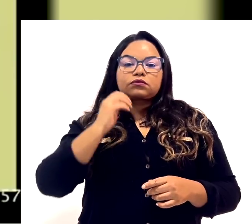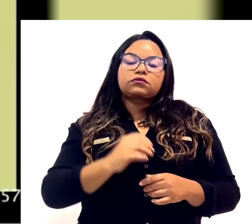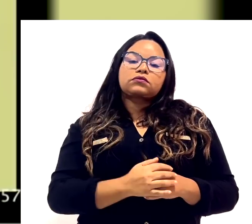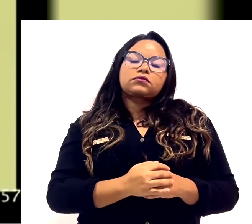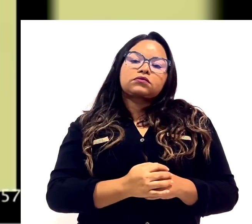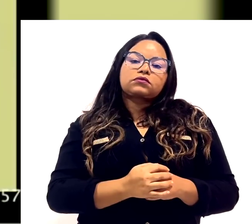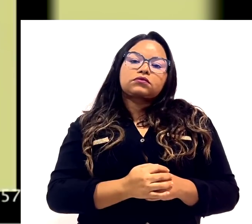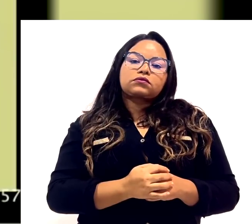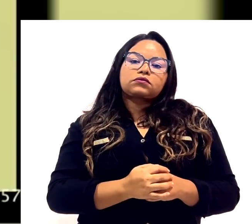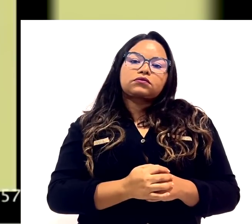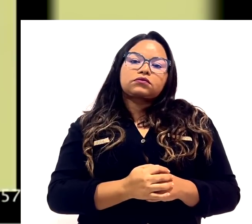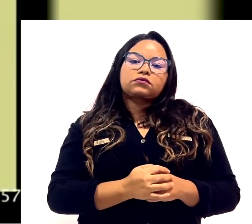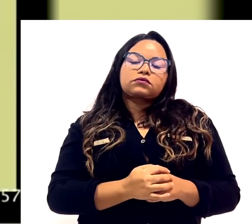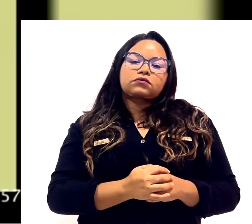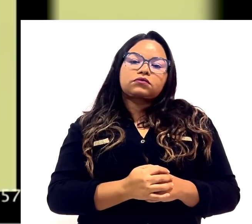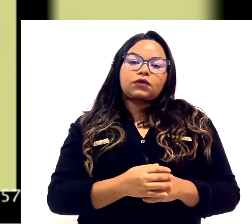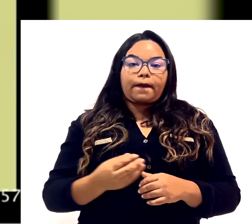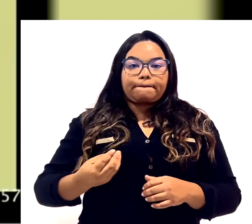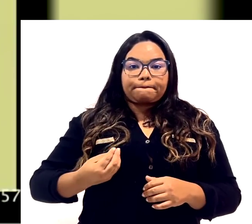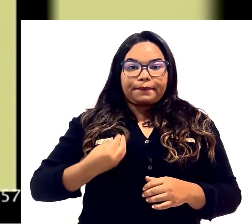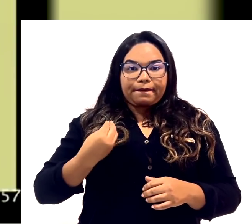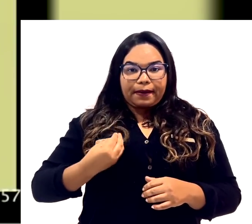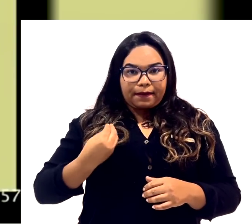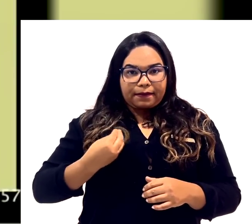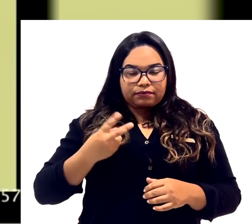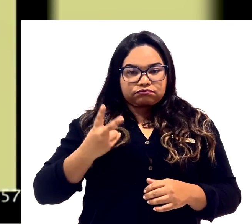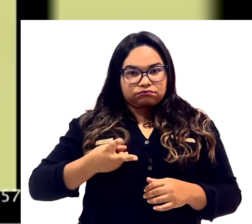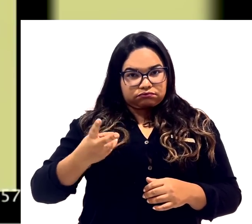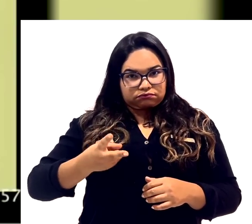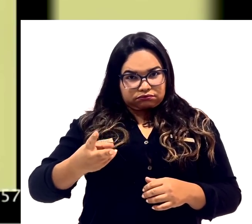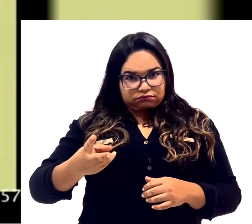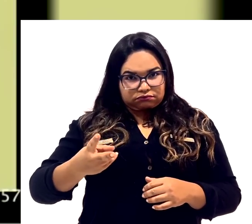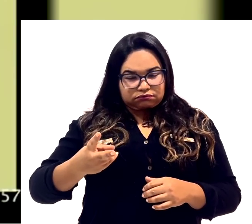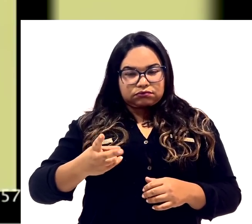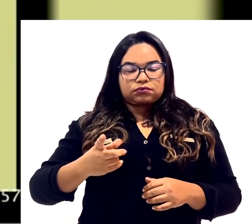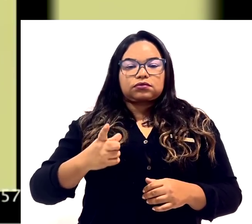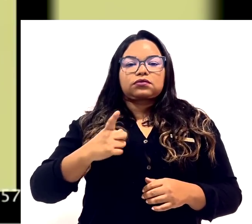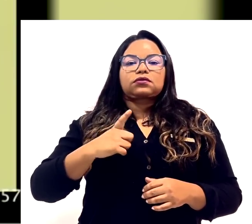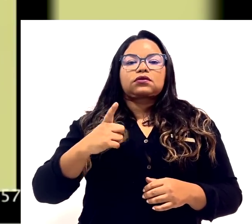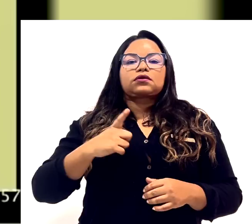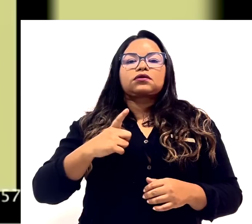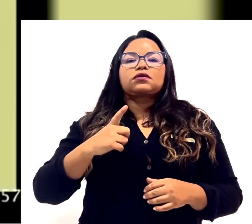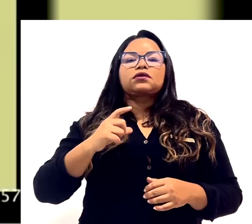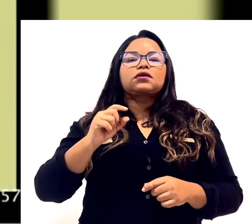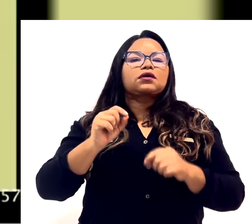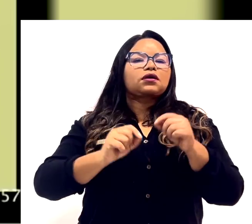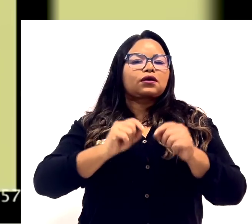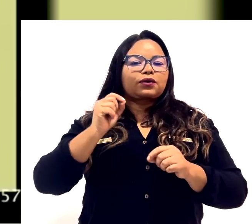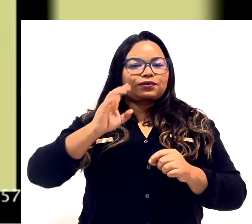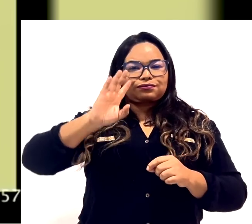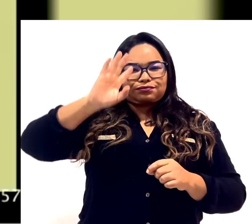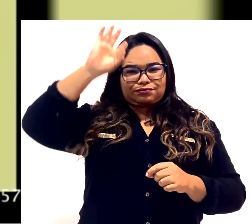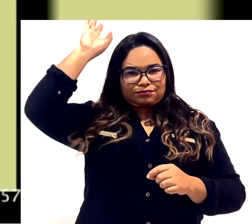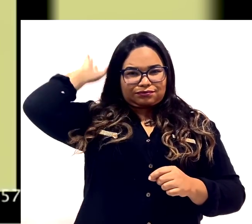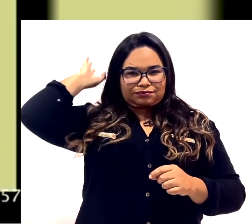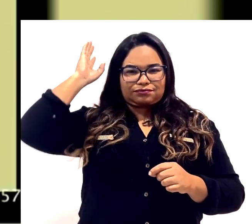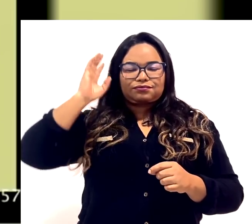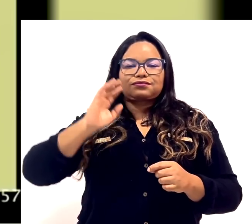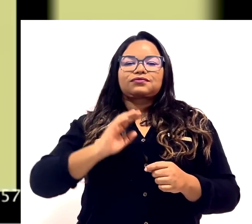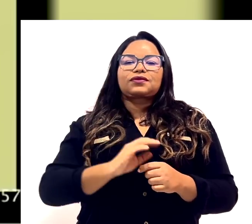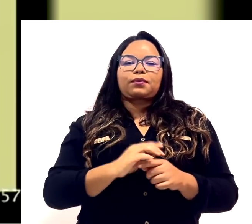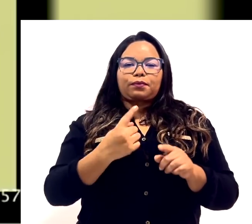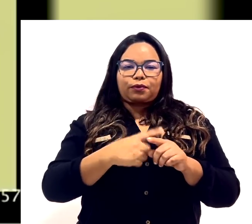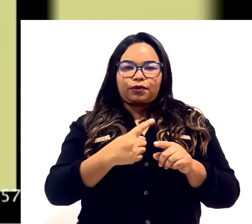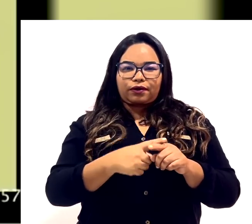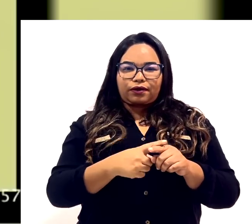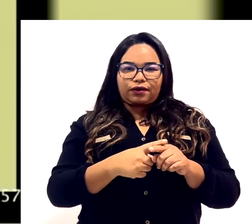Ressurreição, diz: ele que resiste deve resistir até que do meio seja tirado. Que obstáculo está lá senão o Estado romano? A queda